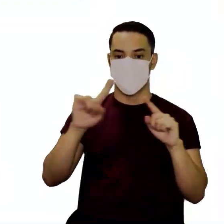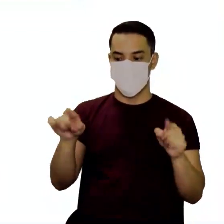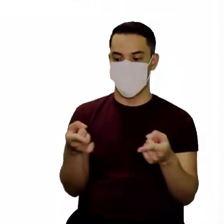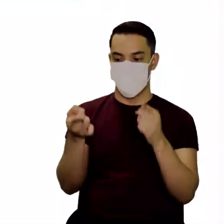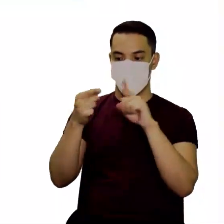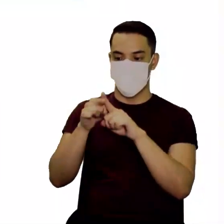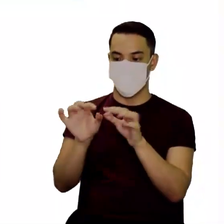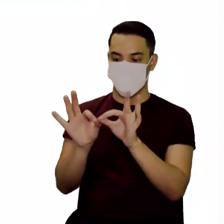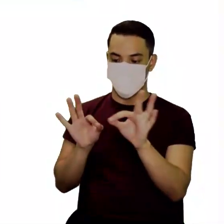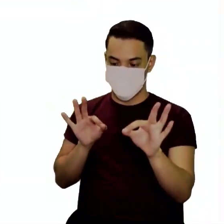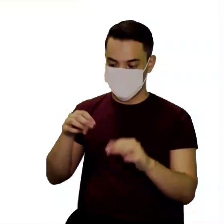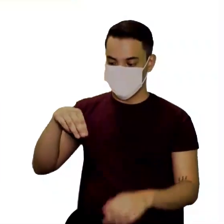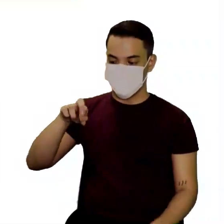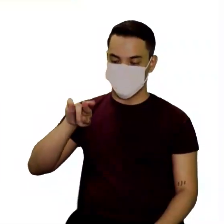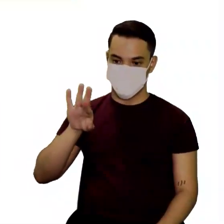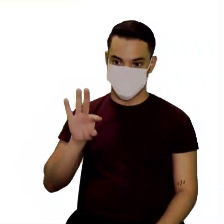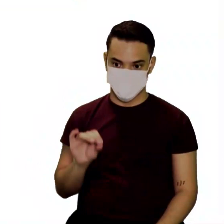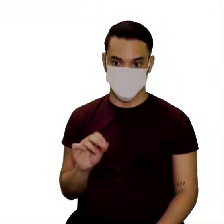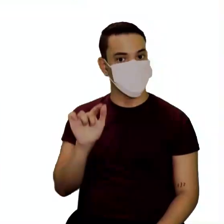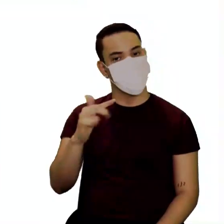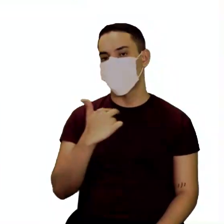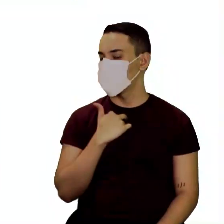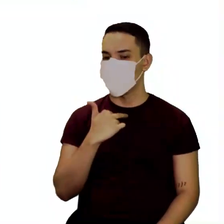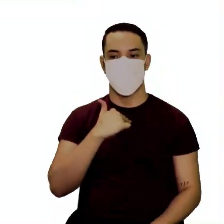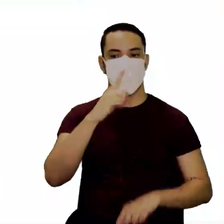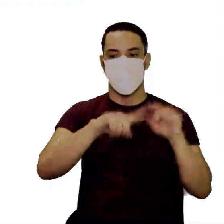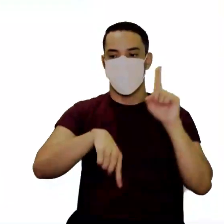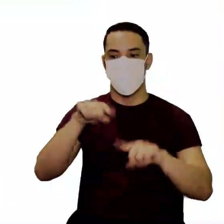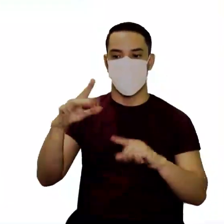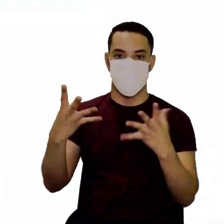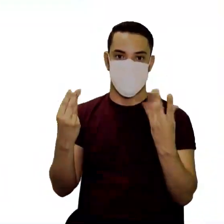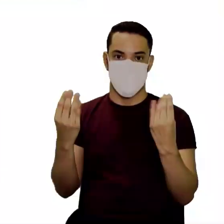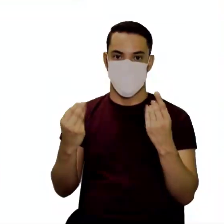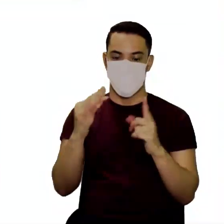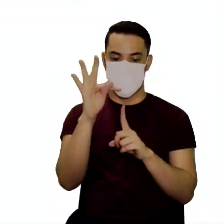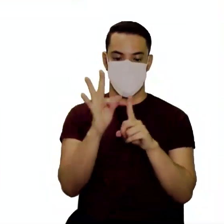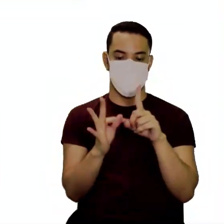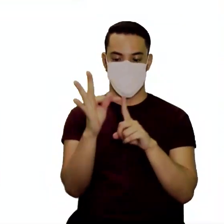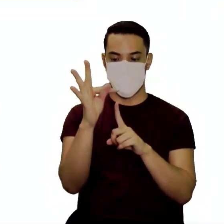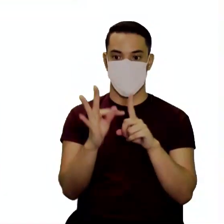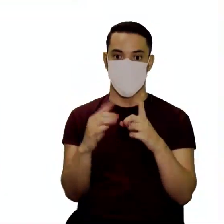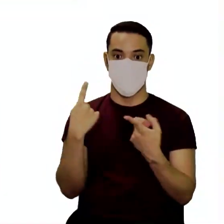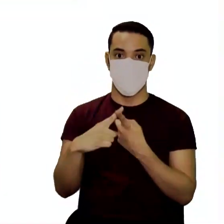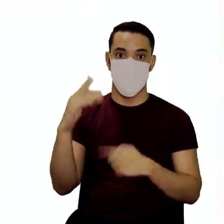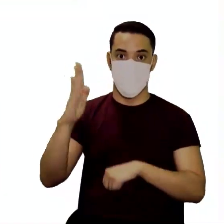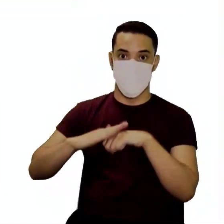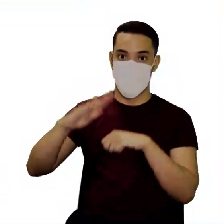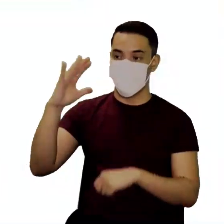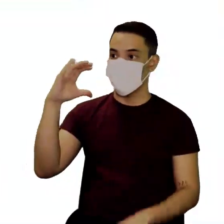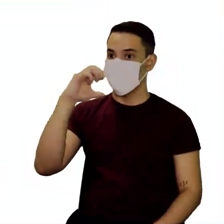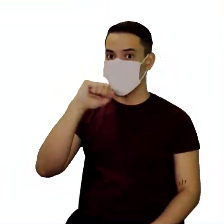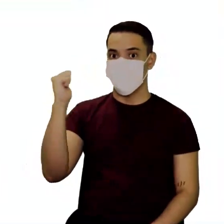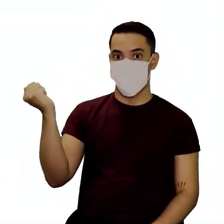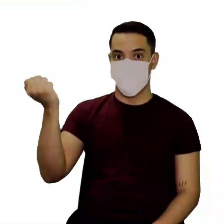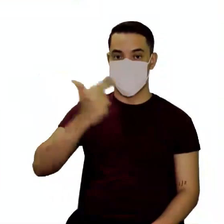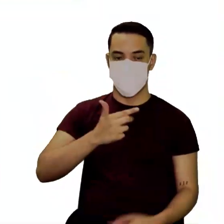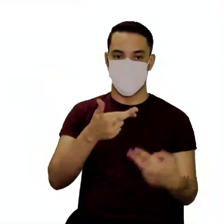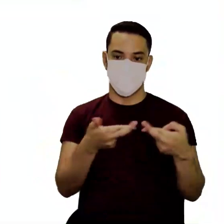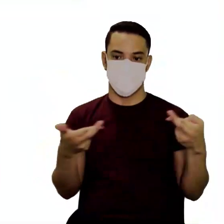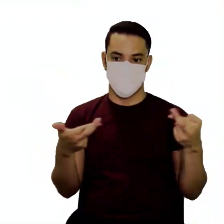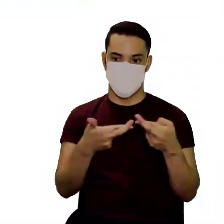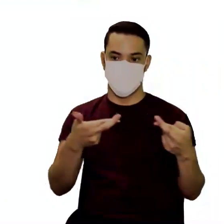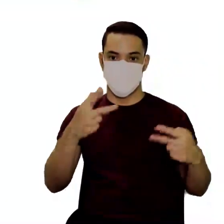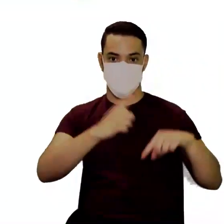por metro. Então você não pode variar demais a temperatura, quanto mais quente, maior a resistência